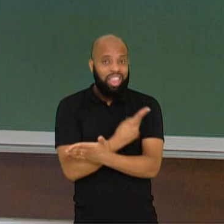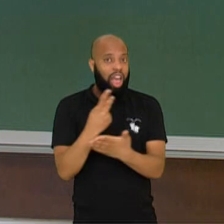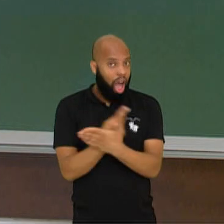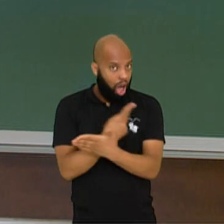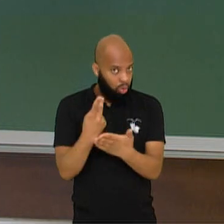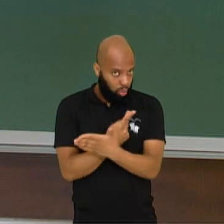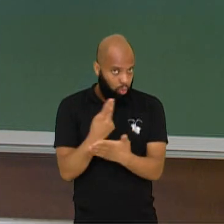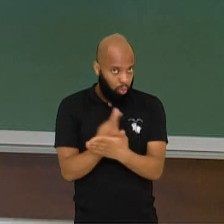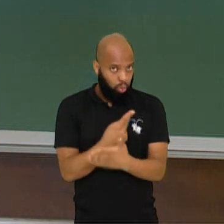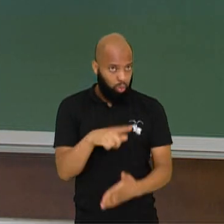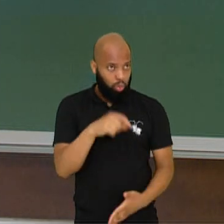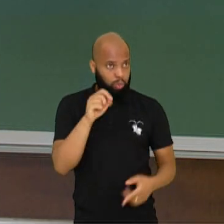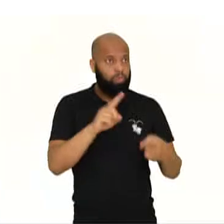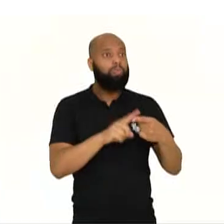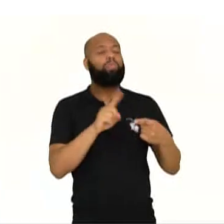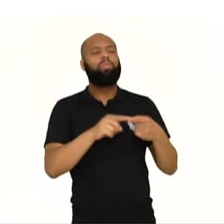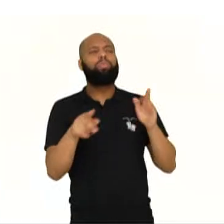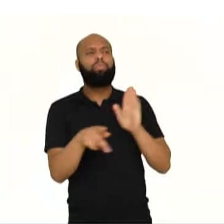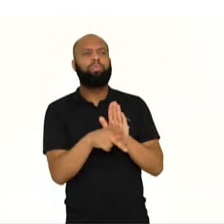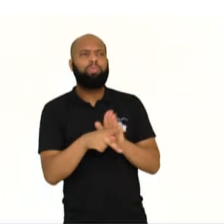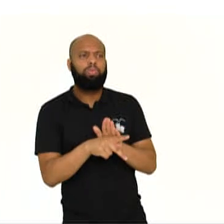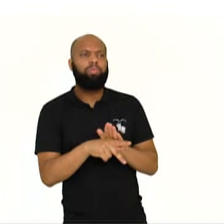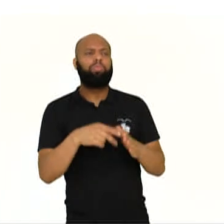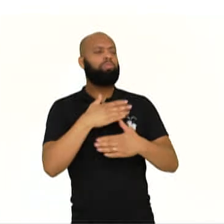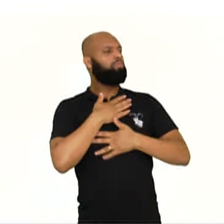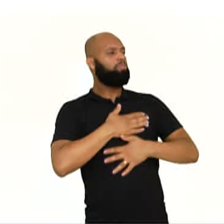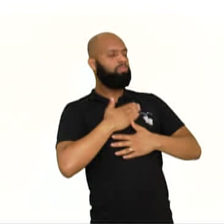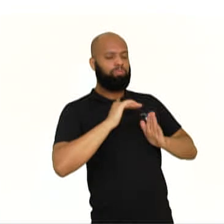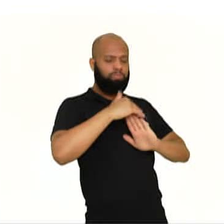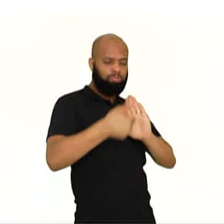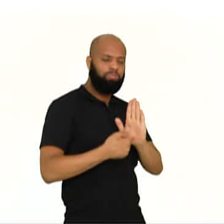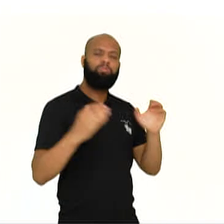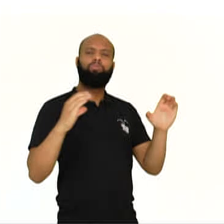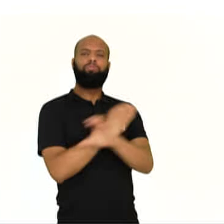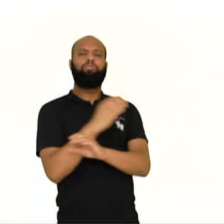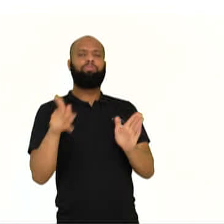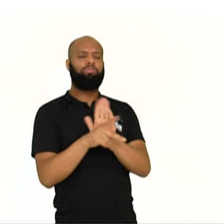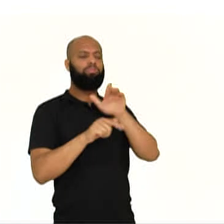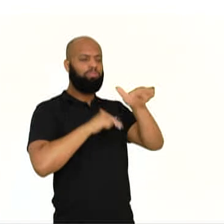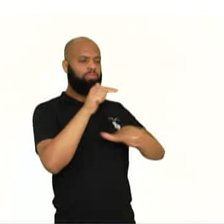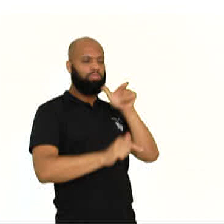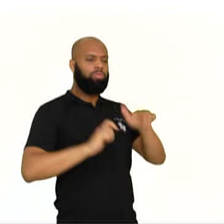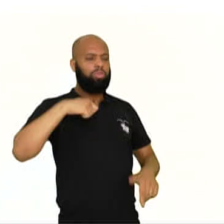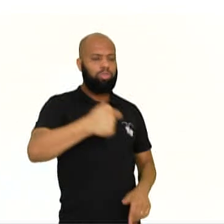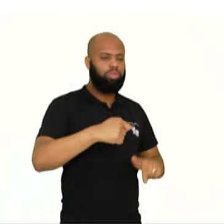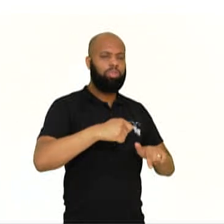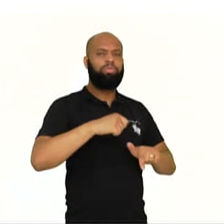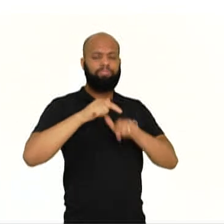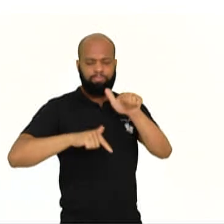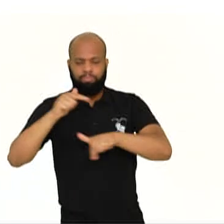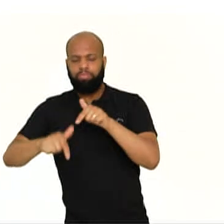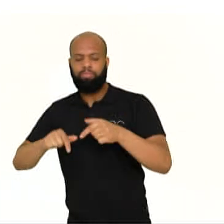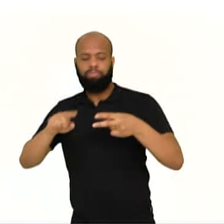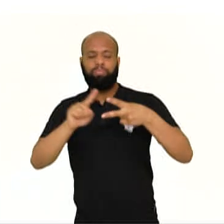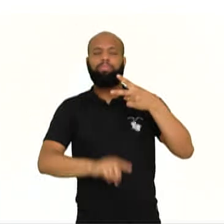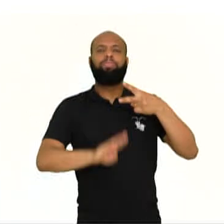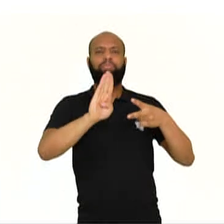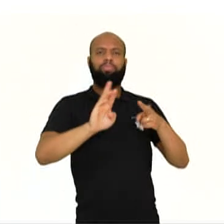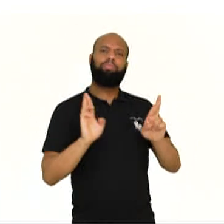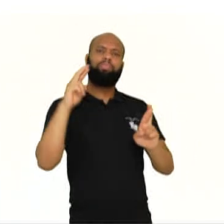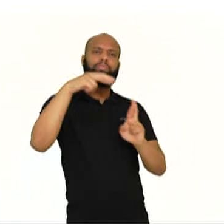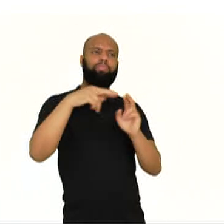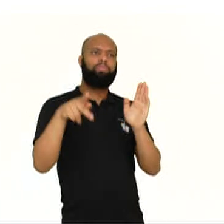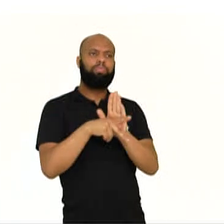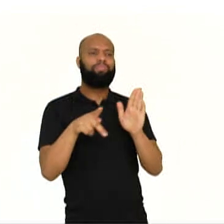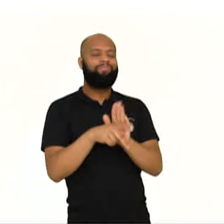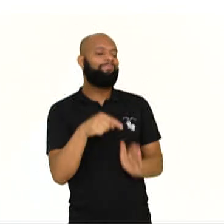alternativa errada. Trata-se da realização total do trabalhador em relação ao produto de seu trabalho, ou B, refere-se